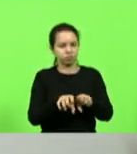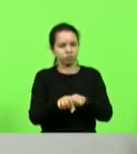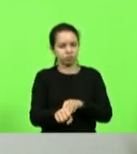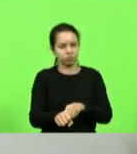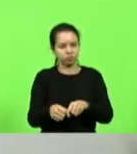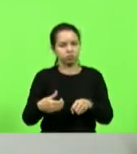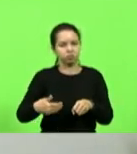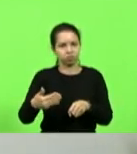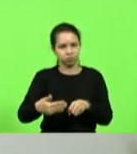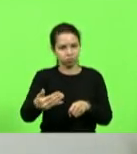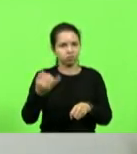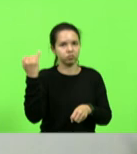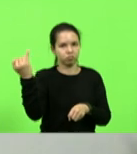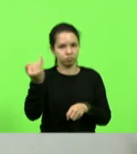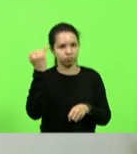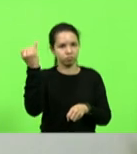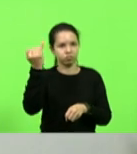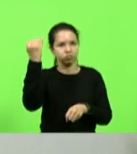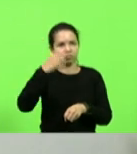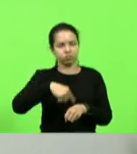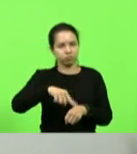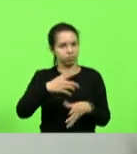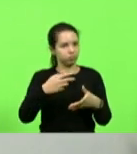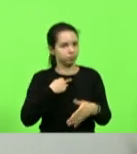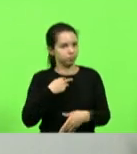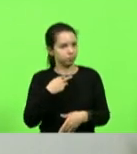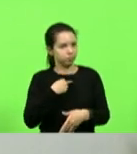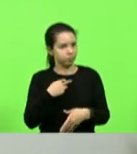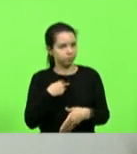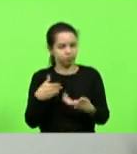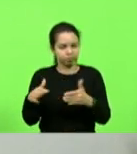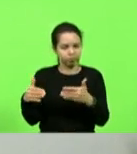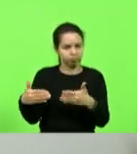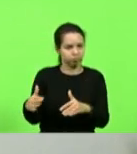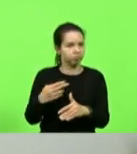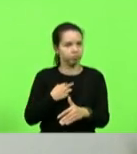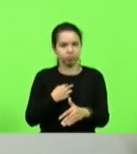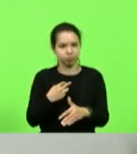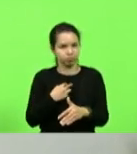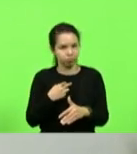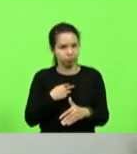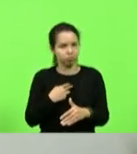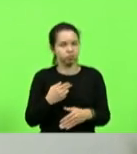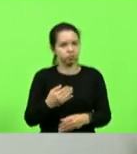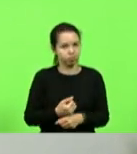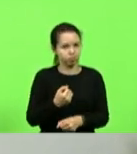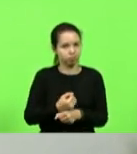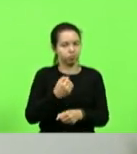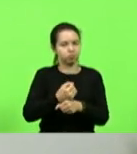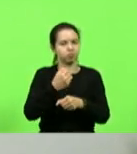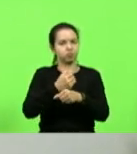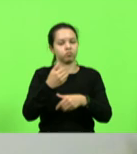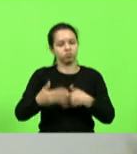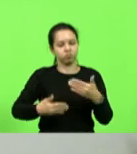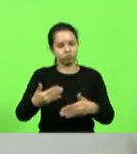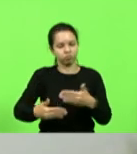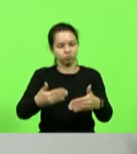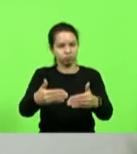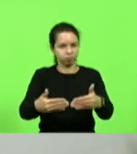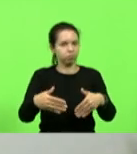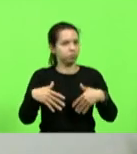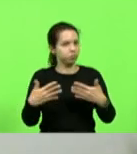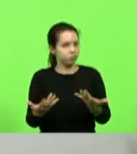é fundamental. Nós não podemos abrir mão disso na construção desse processo. Então, eu quero